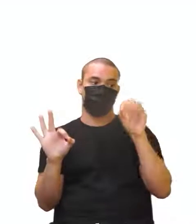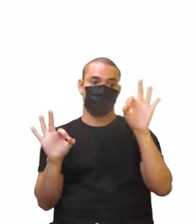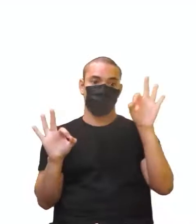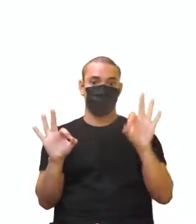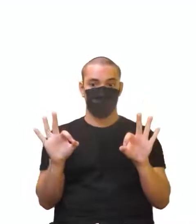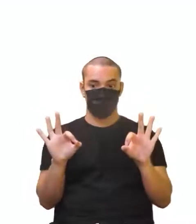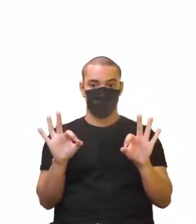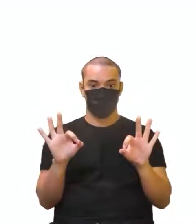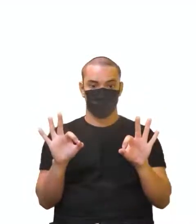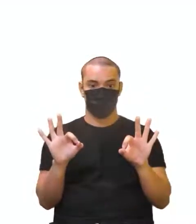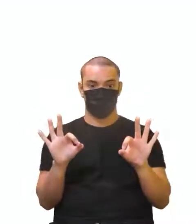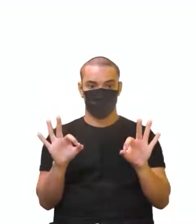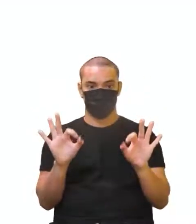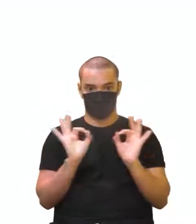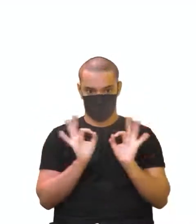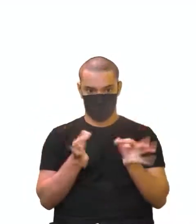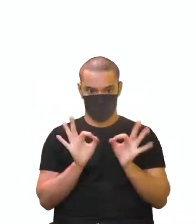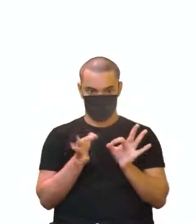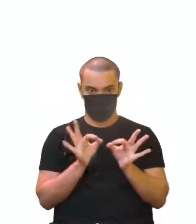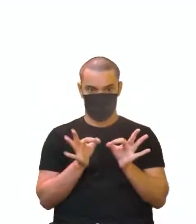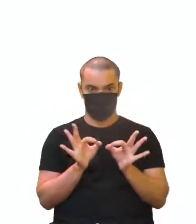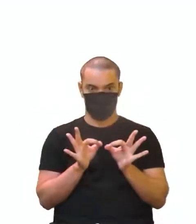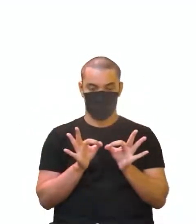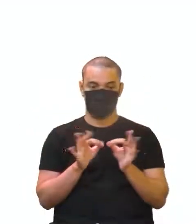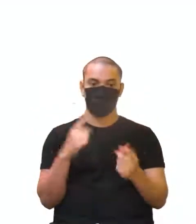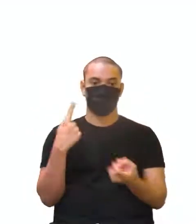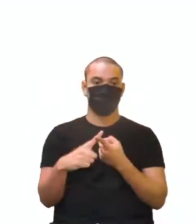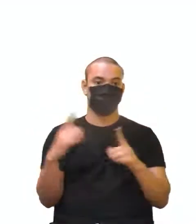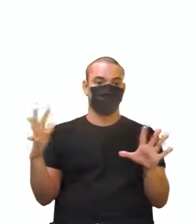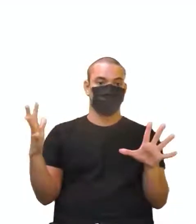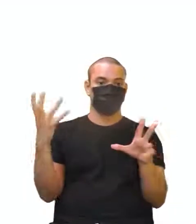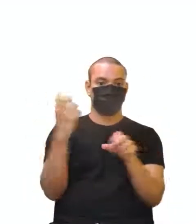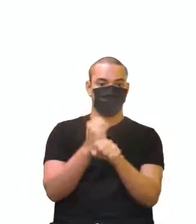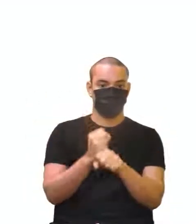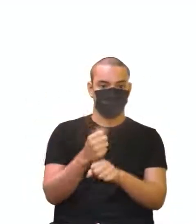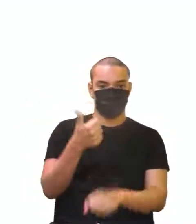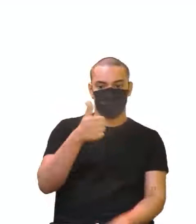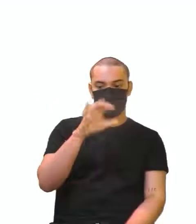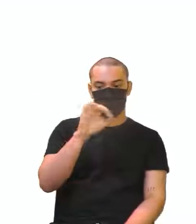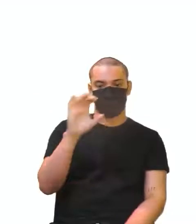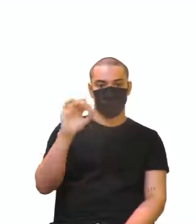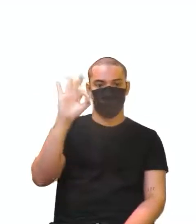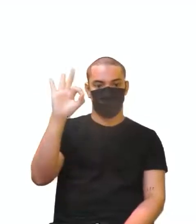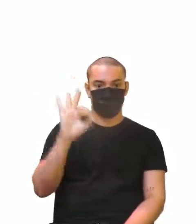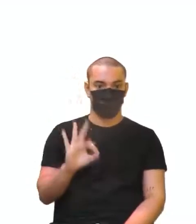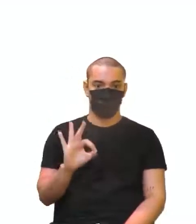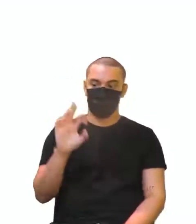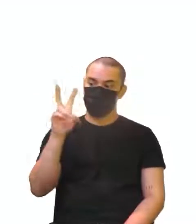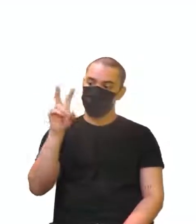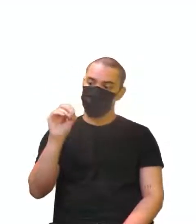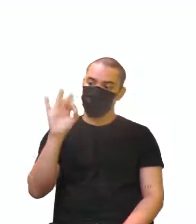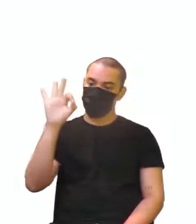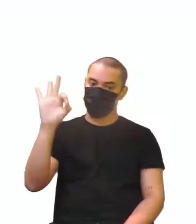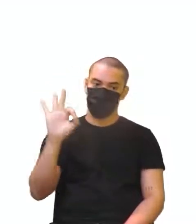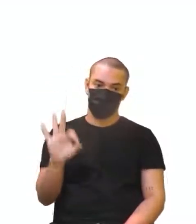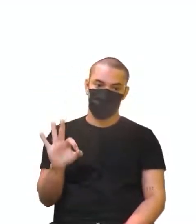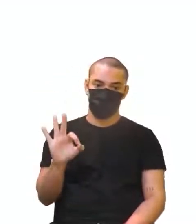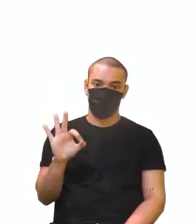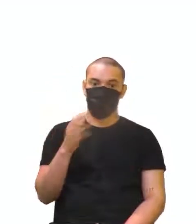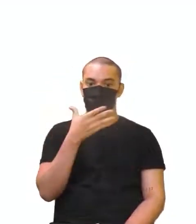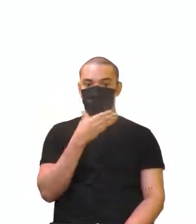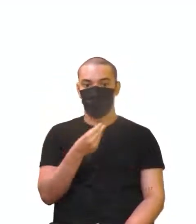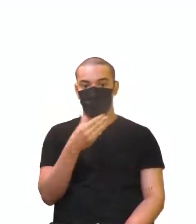metade. Exatamente, né? Você meio percebe, ó, para cada um. num total de 100% aqui, 50% ficou